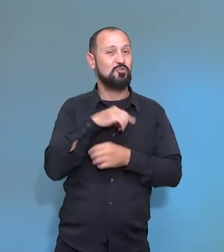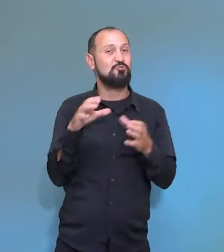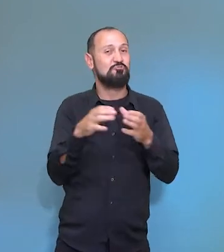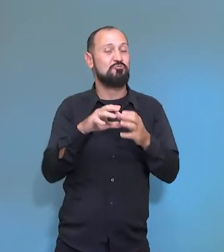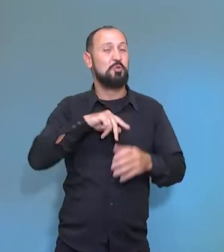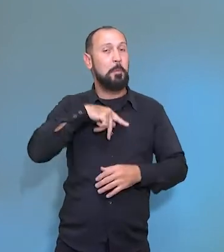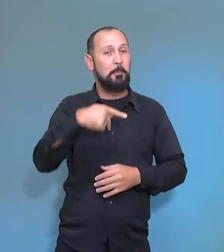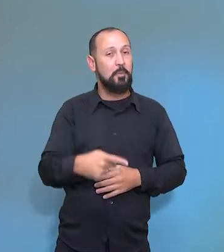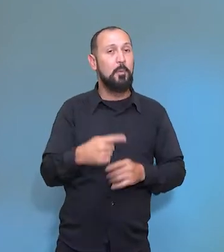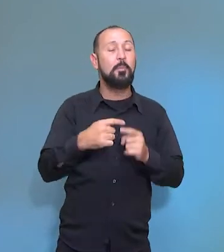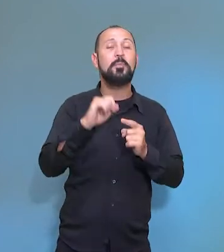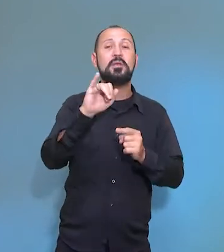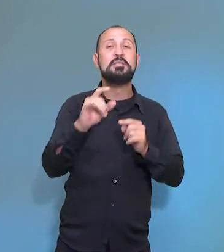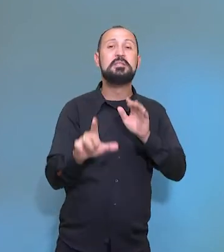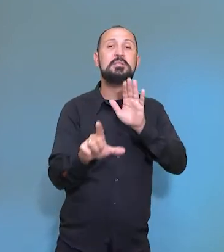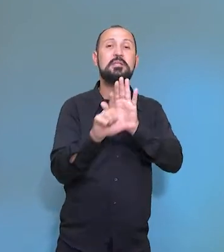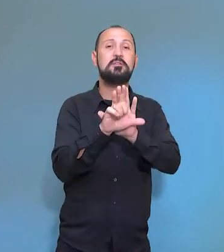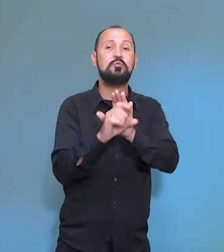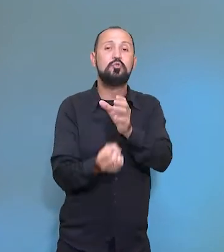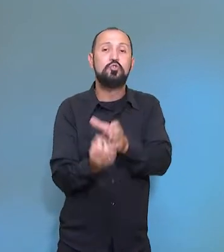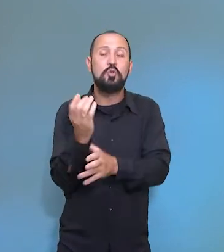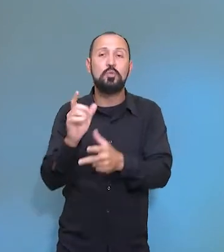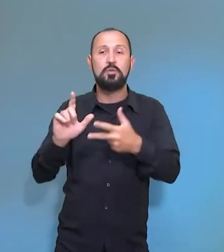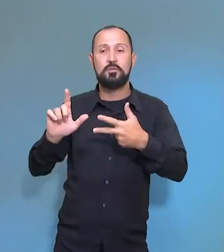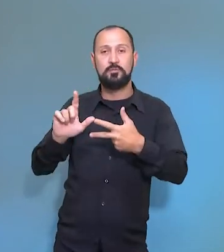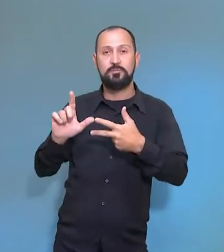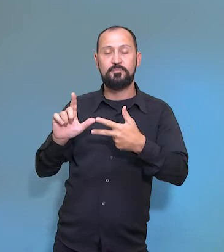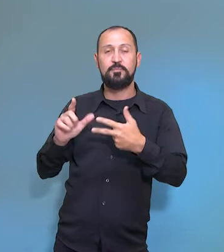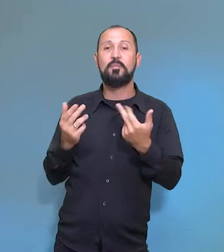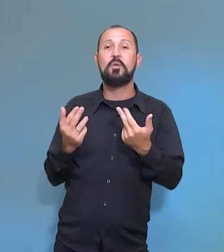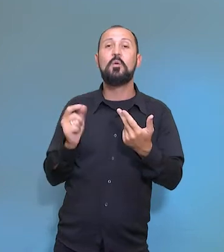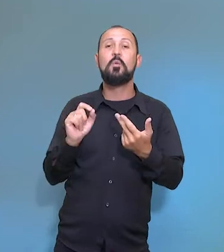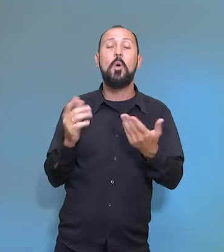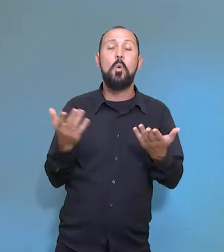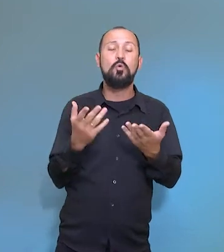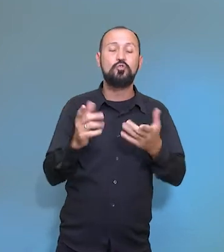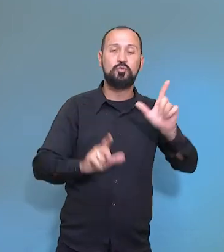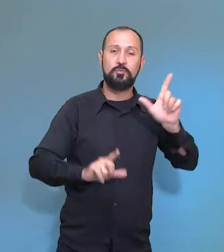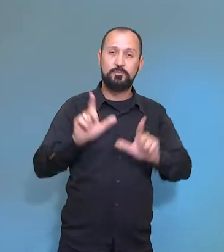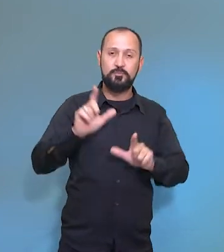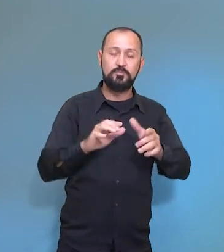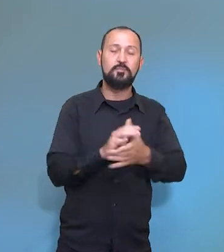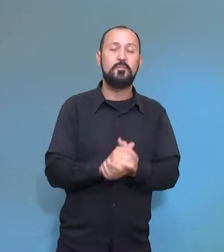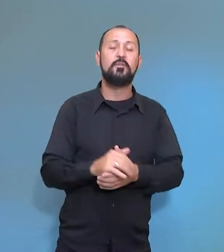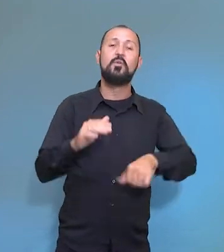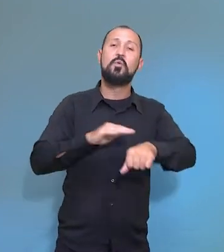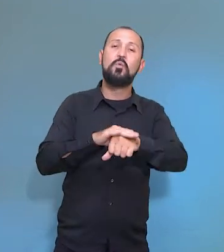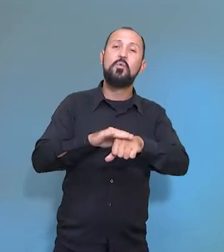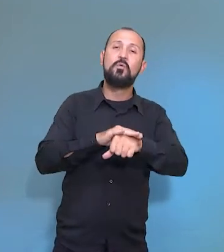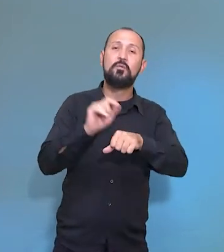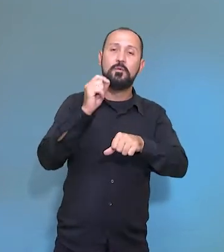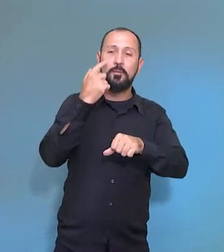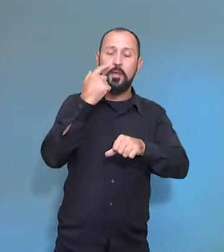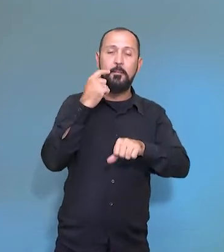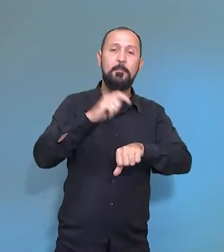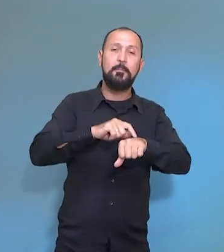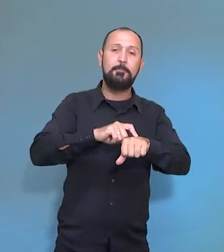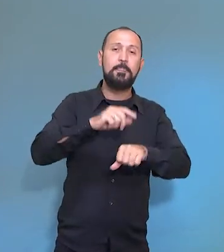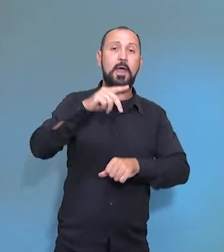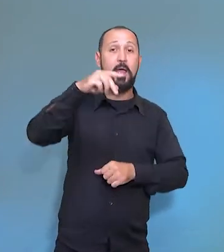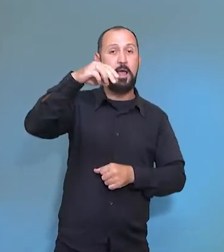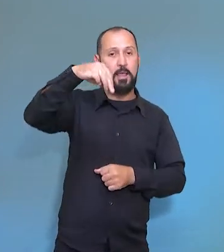cumprimento. Ainda que essas leis não nasçam no seio do Legislativo, como é o caso do programa de hoje. A gente vai falar sobre a